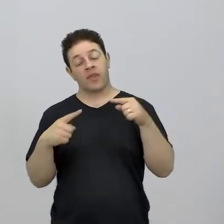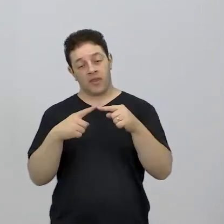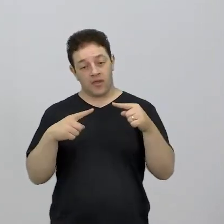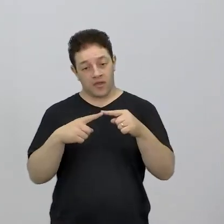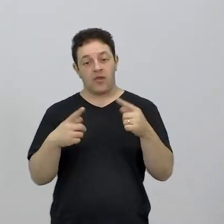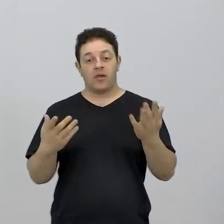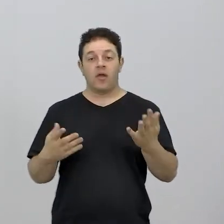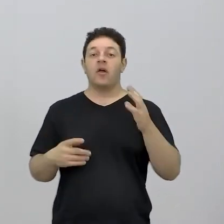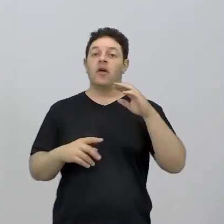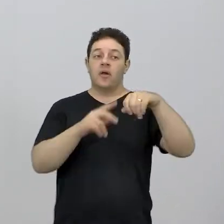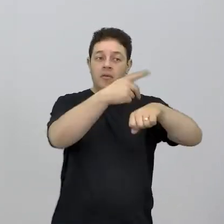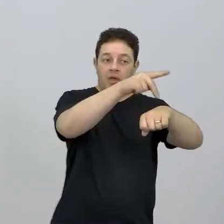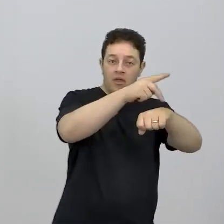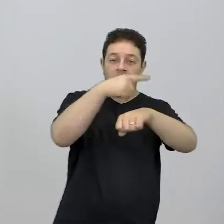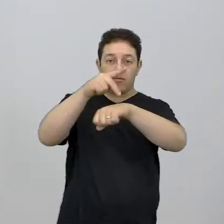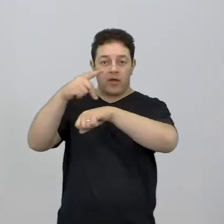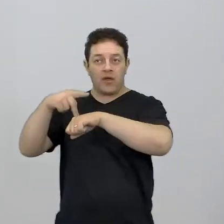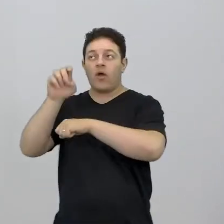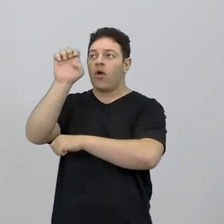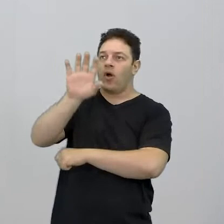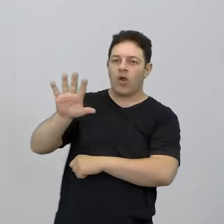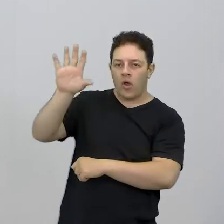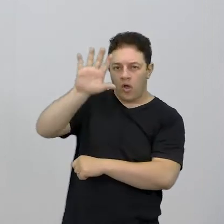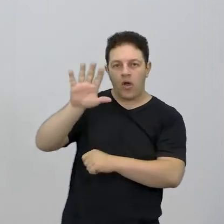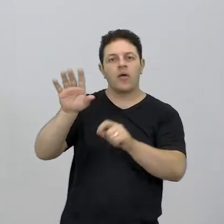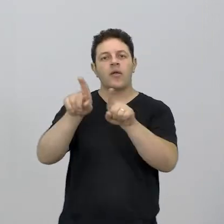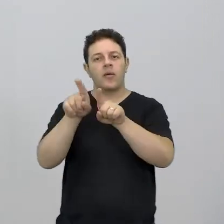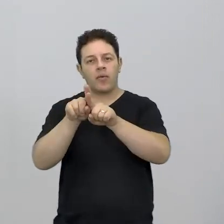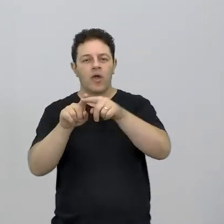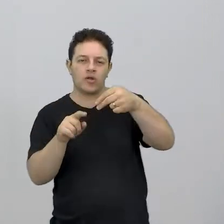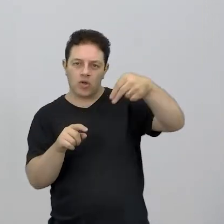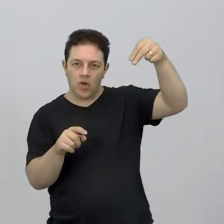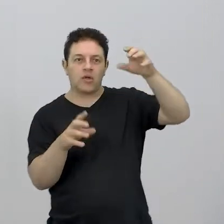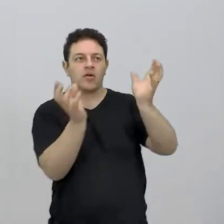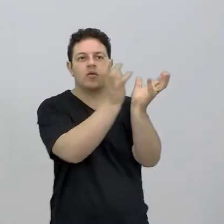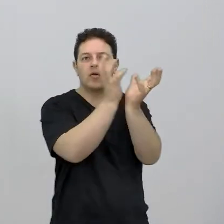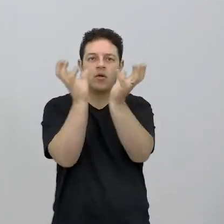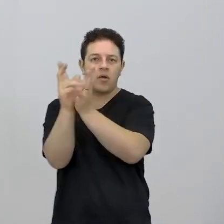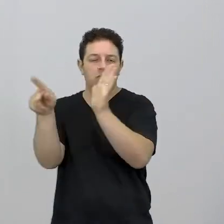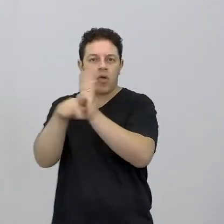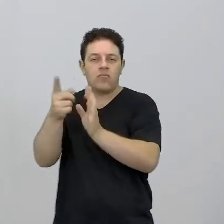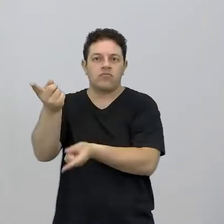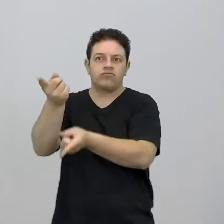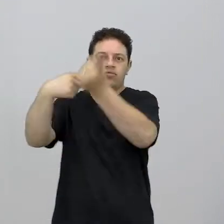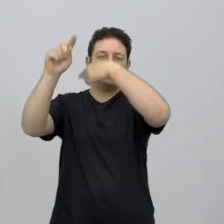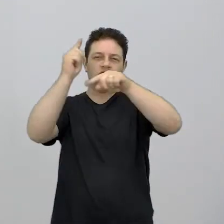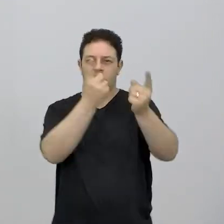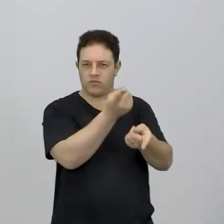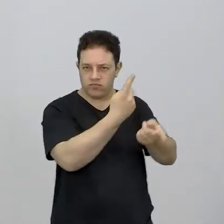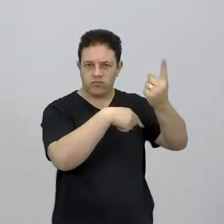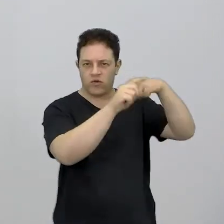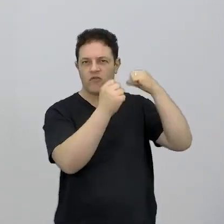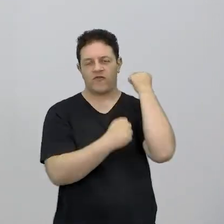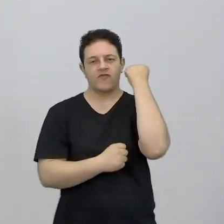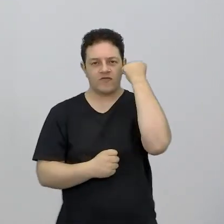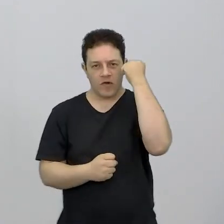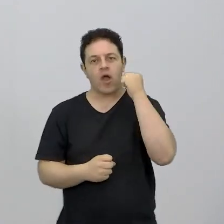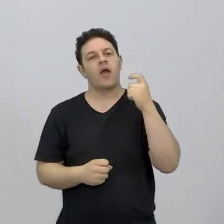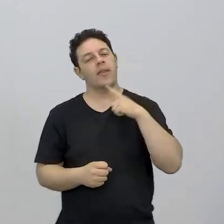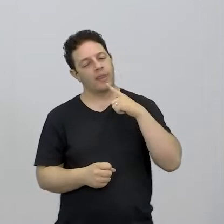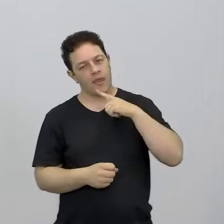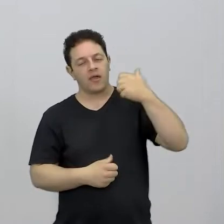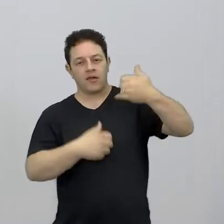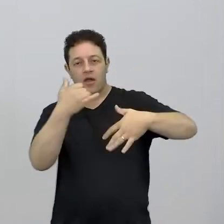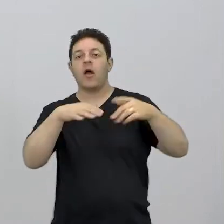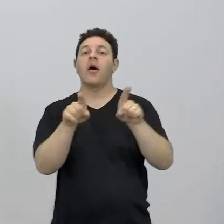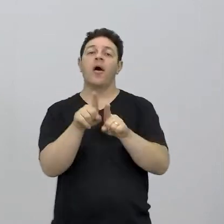então, são esses países da Europa, ou então do Norte, né? Que são os países desenvolvidos que dão a tônica dessa narrativa. Então, eu incluo aí também os